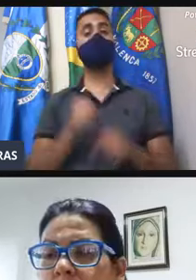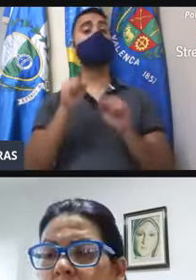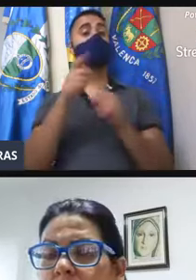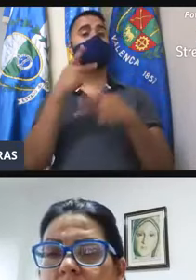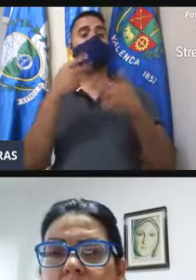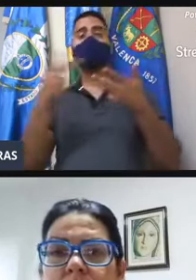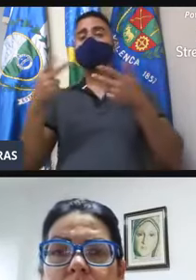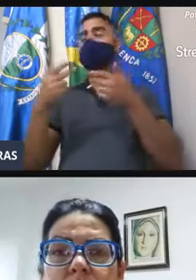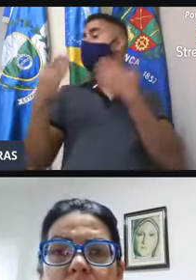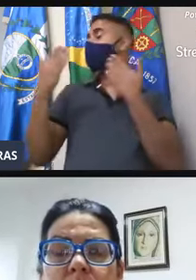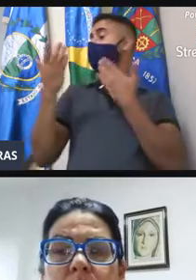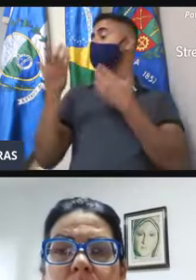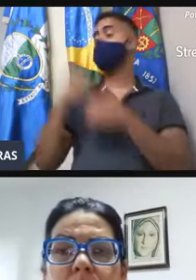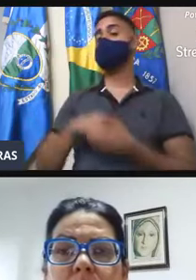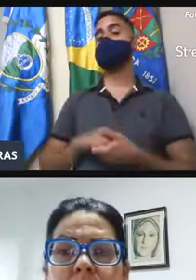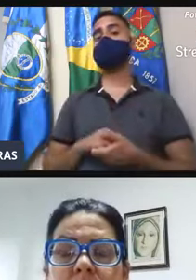aí.